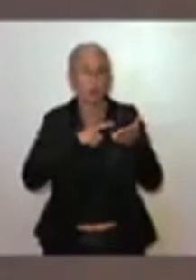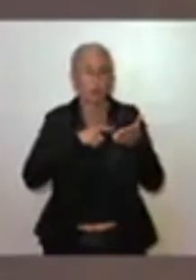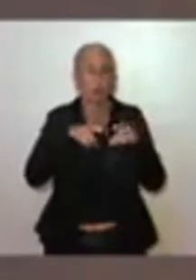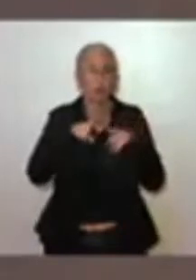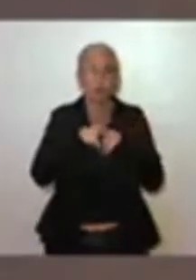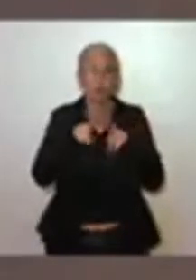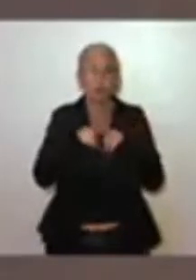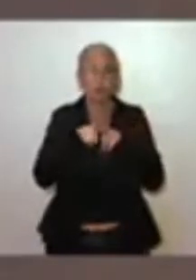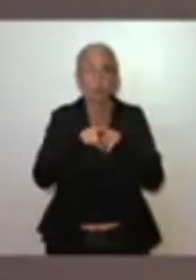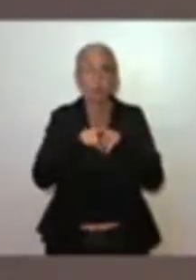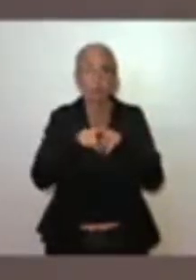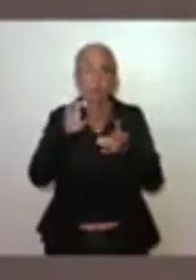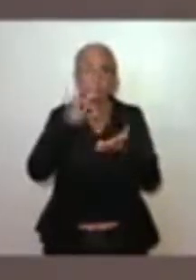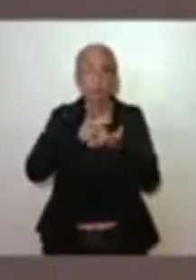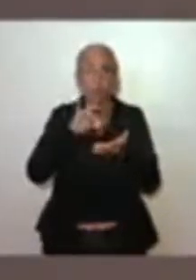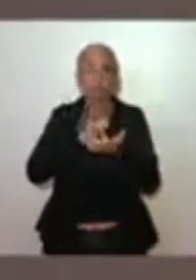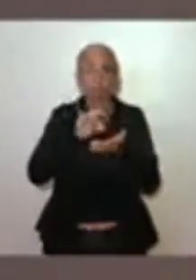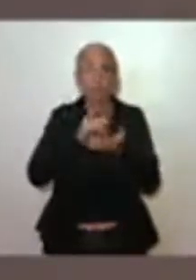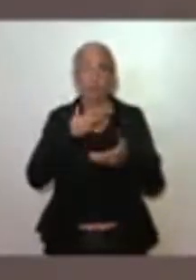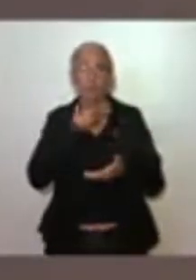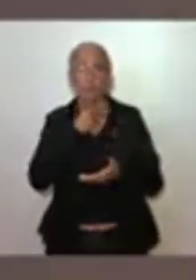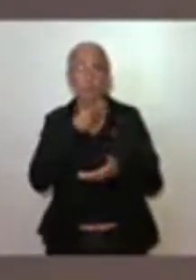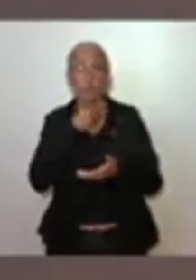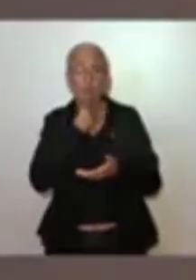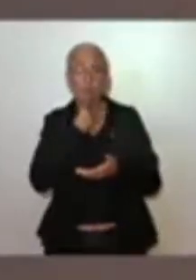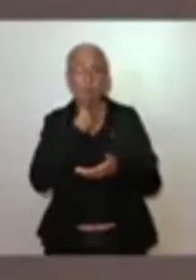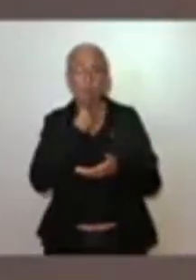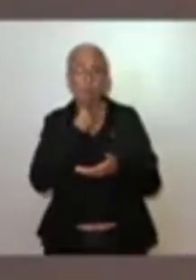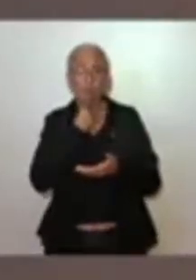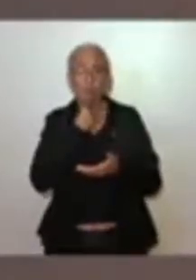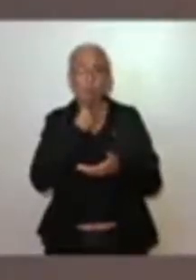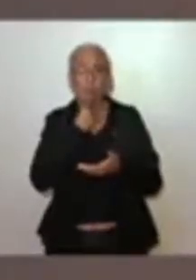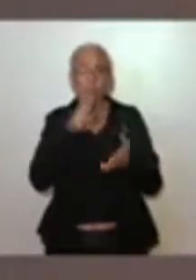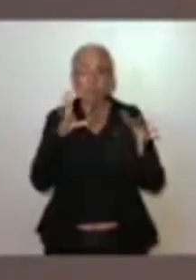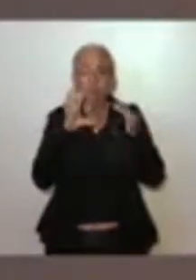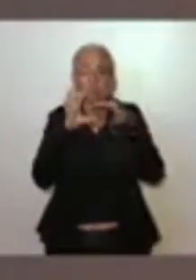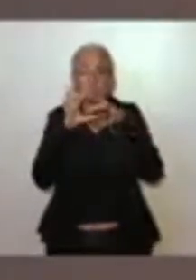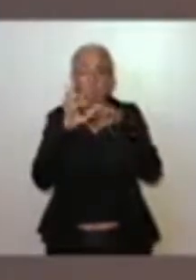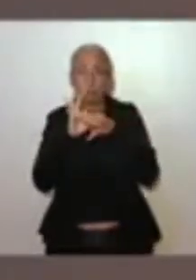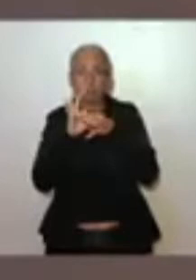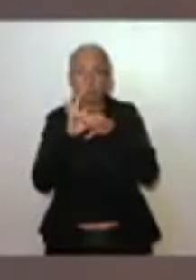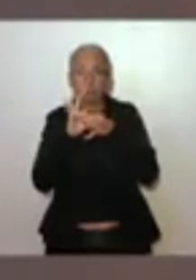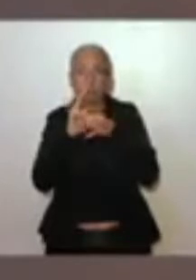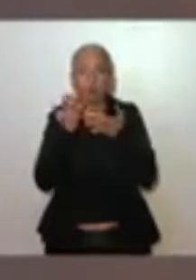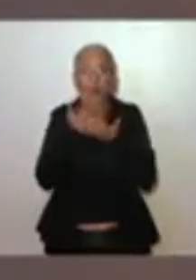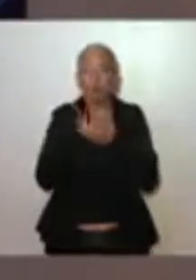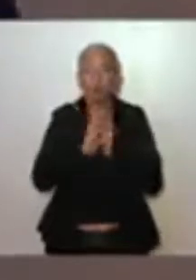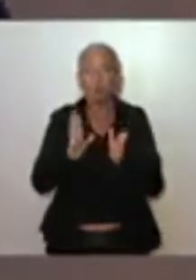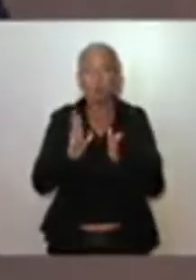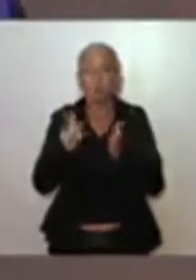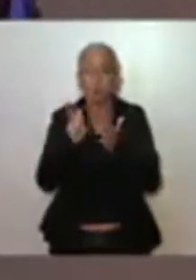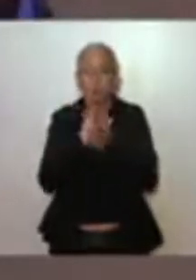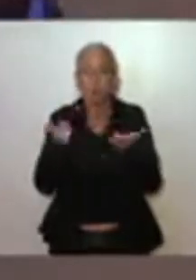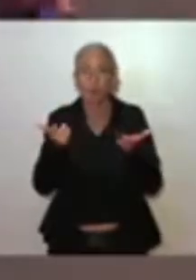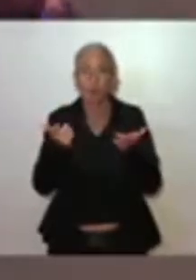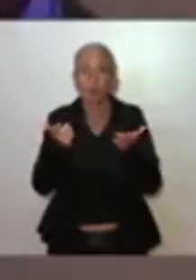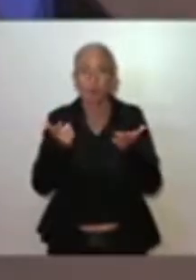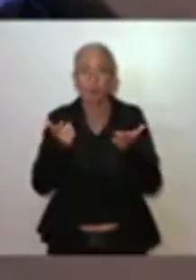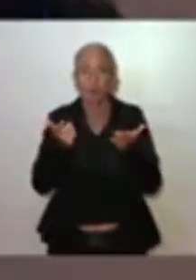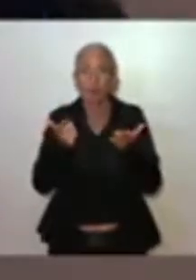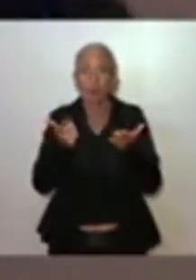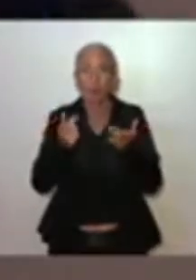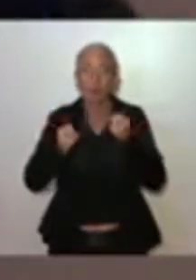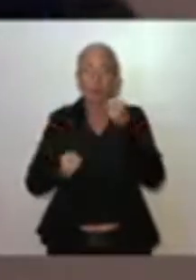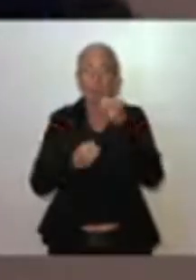civilidade do que estava sendo dito essa intermediação em grande parte acabou com o mundo da internet